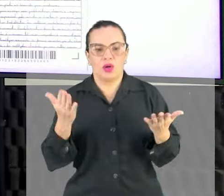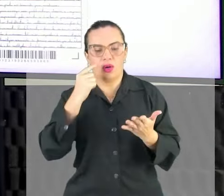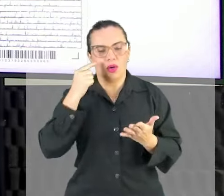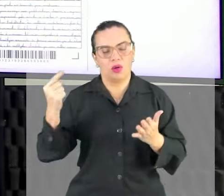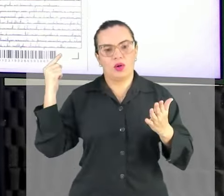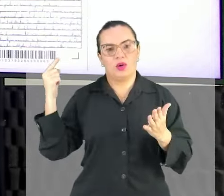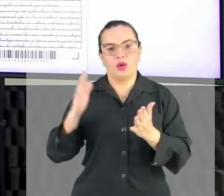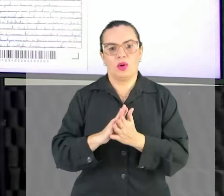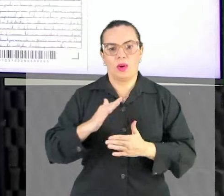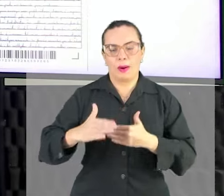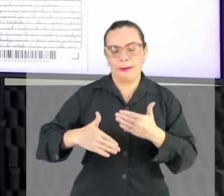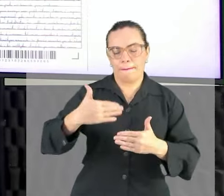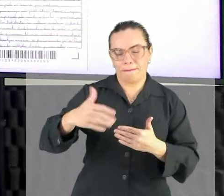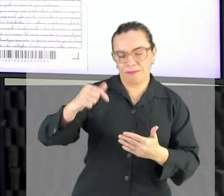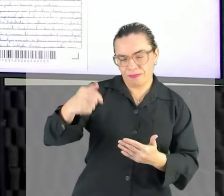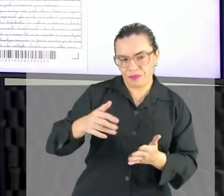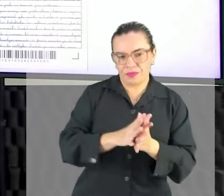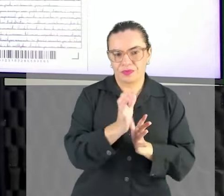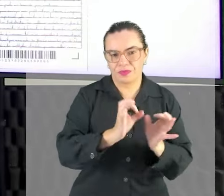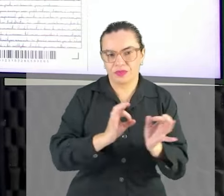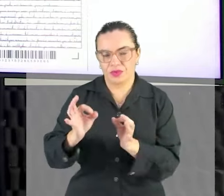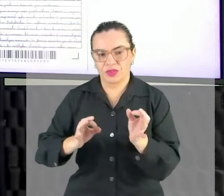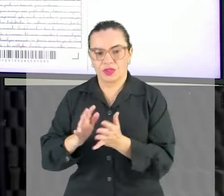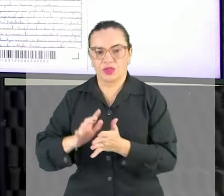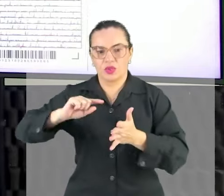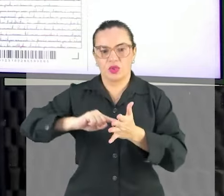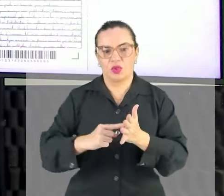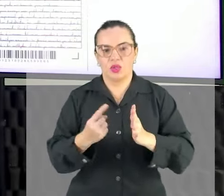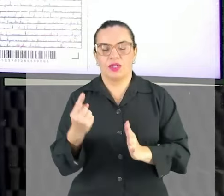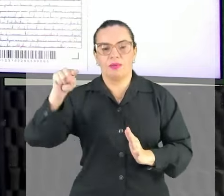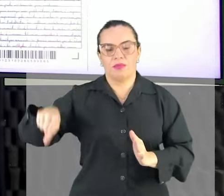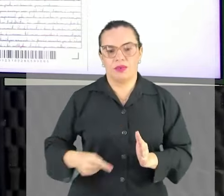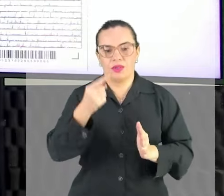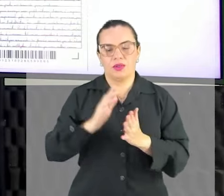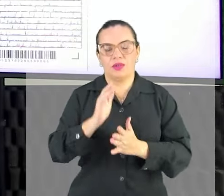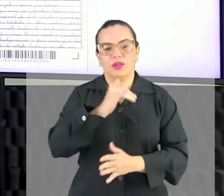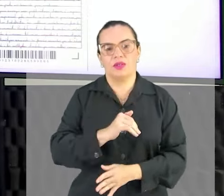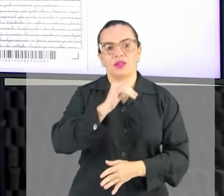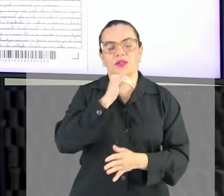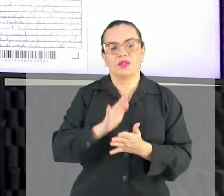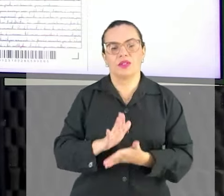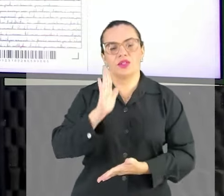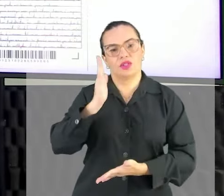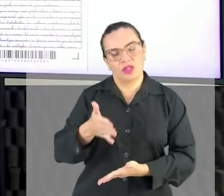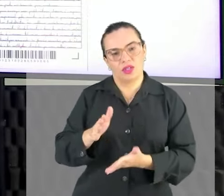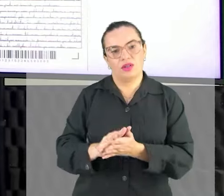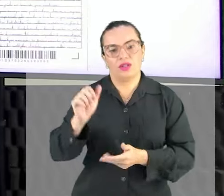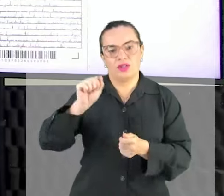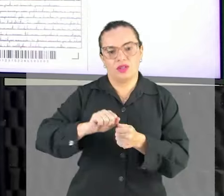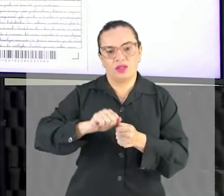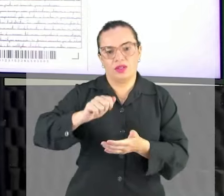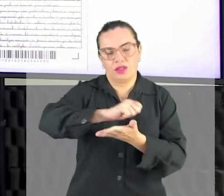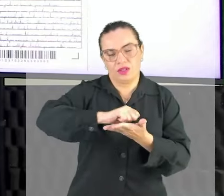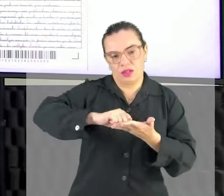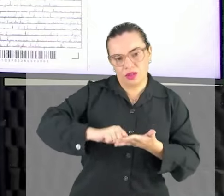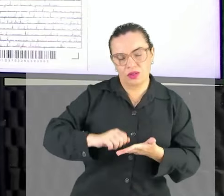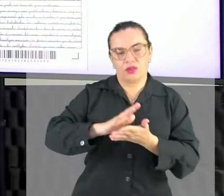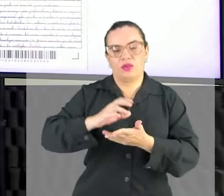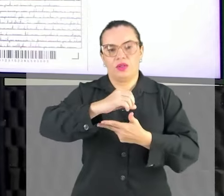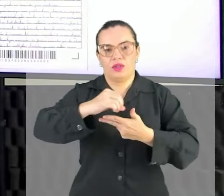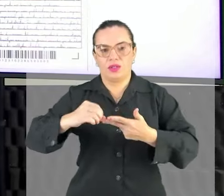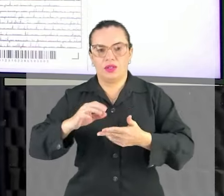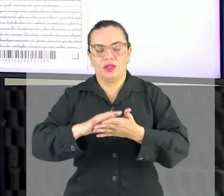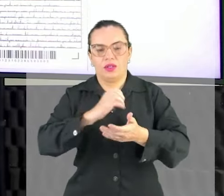de uma redação nota 1000, tomando como exemplo uma redação que já foi realizada no Enem do ano